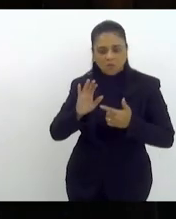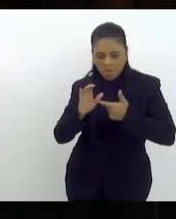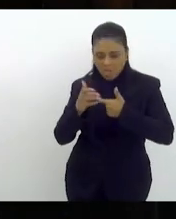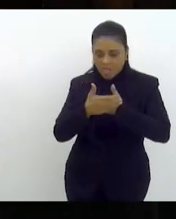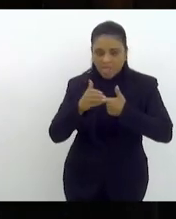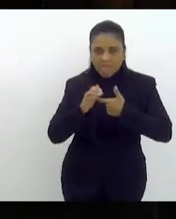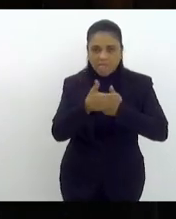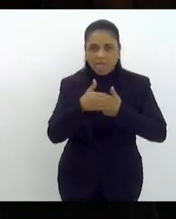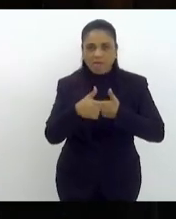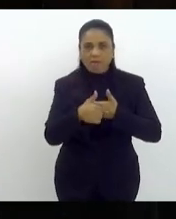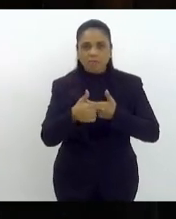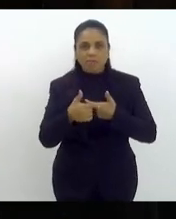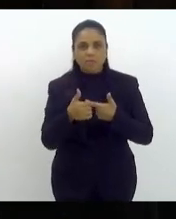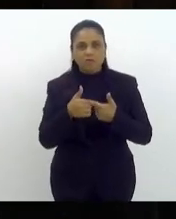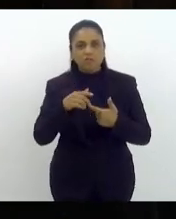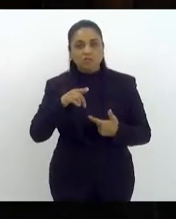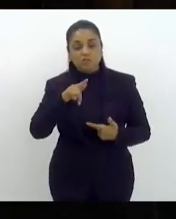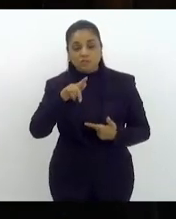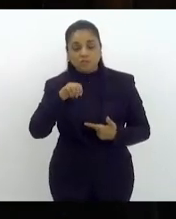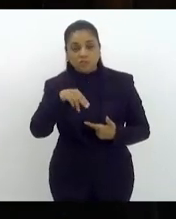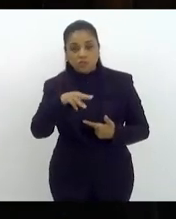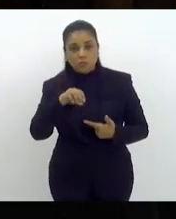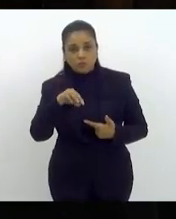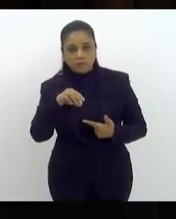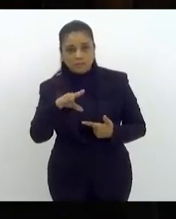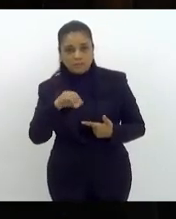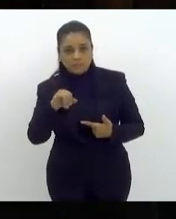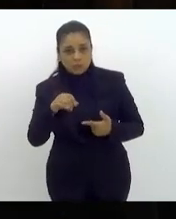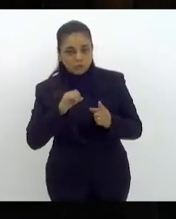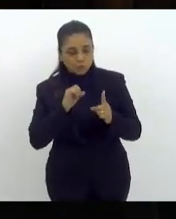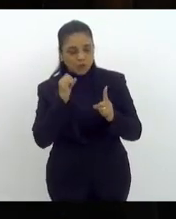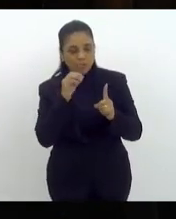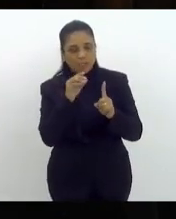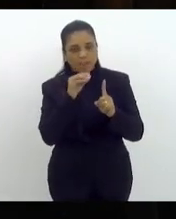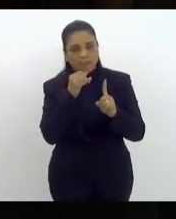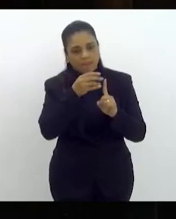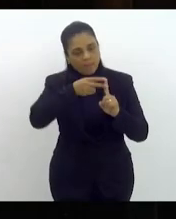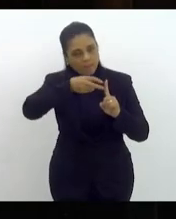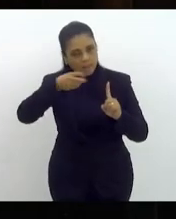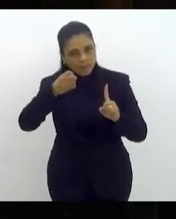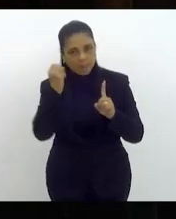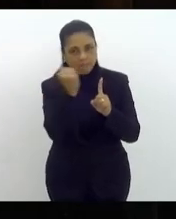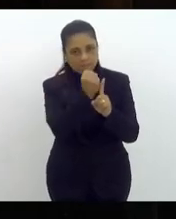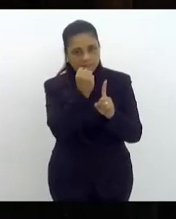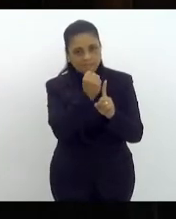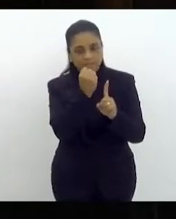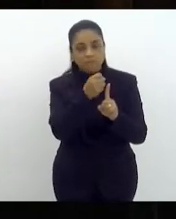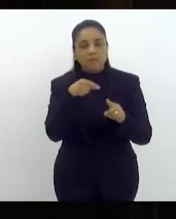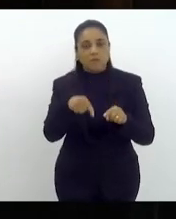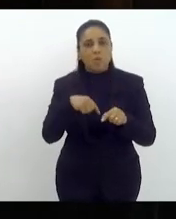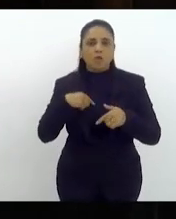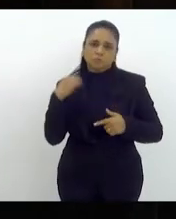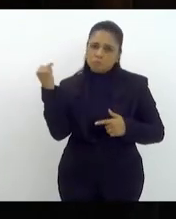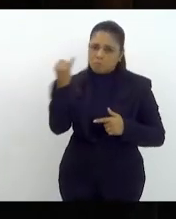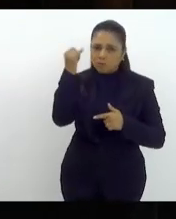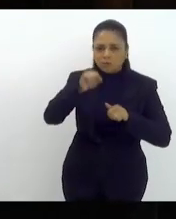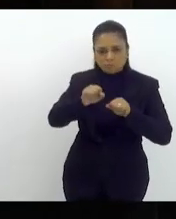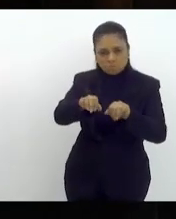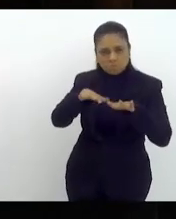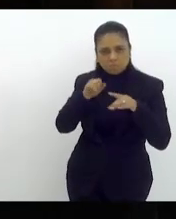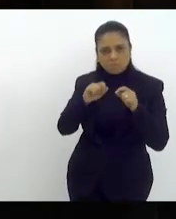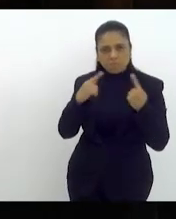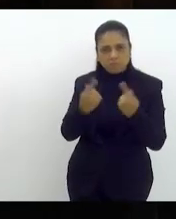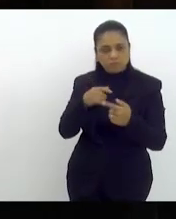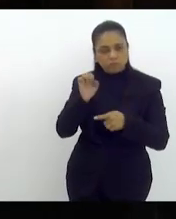genocídio o qual eu repudinho mas absolutamente aberta ao debate para esses temas que eu trouxe a colação e que eu acho importante o Parlamento do Rio de Janeiro fazer